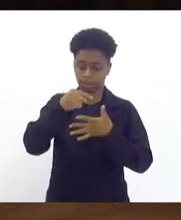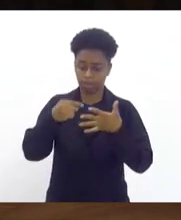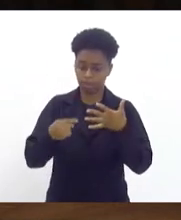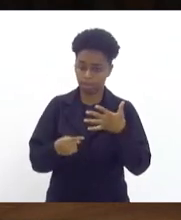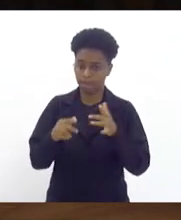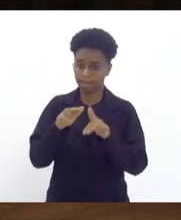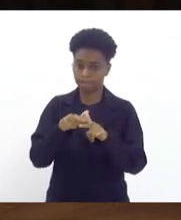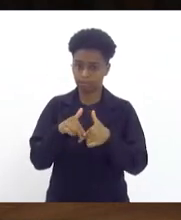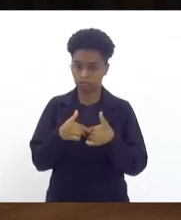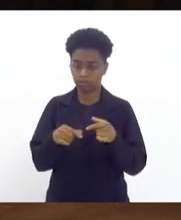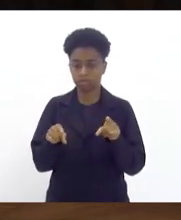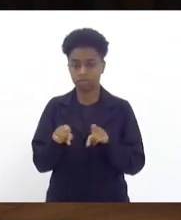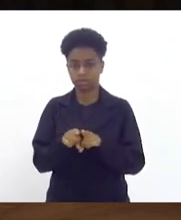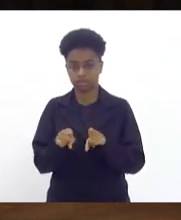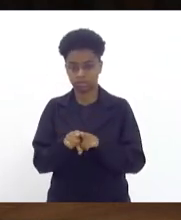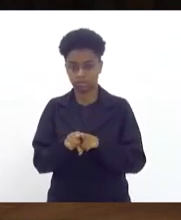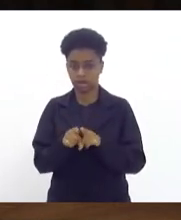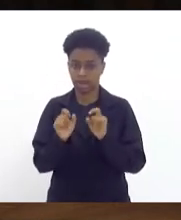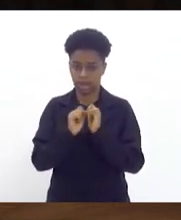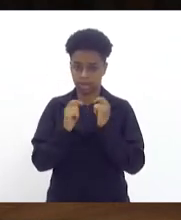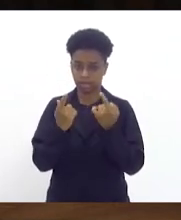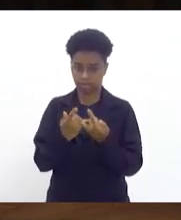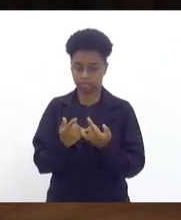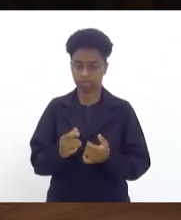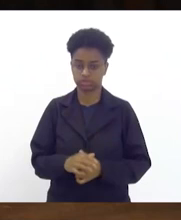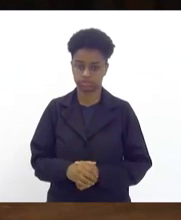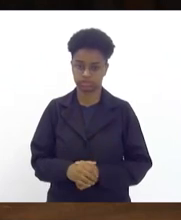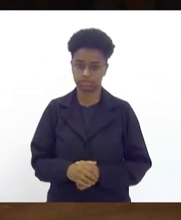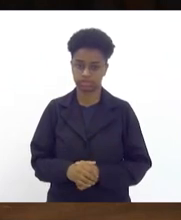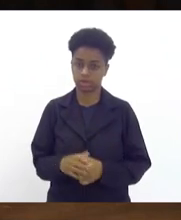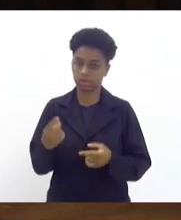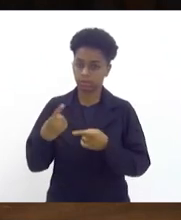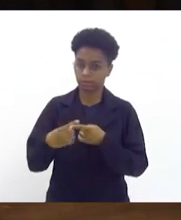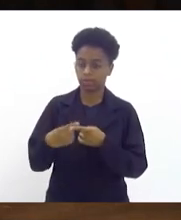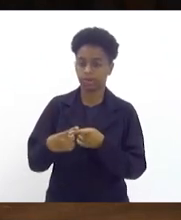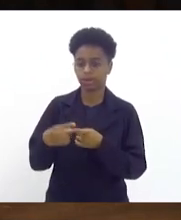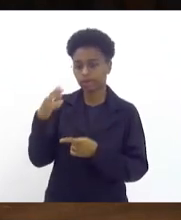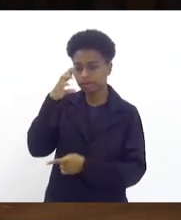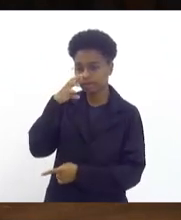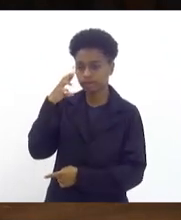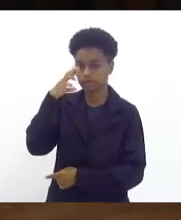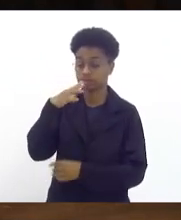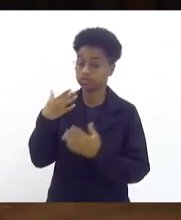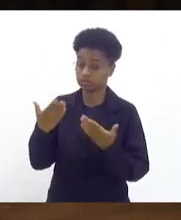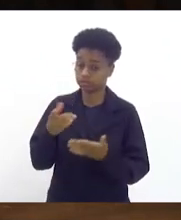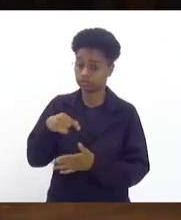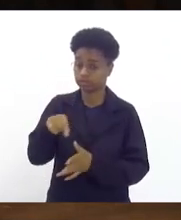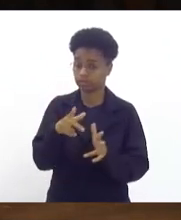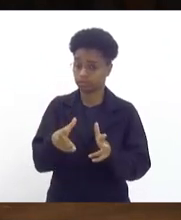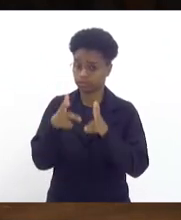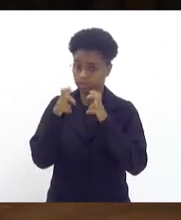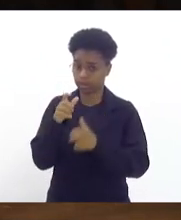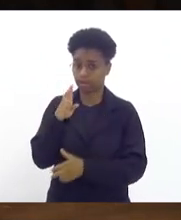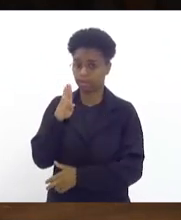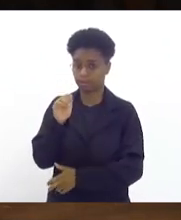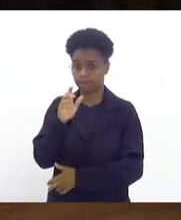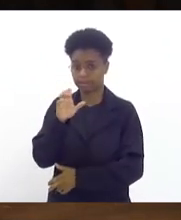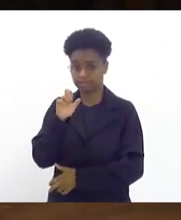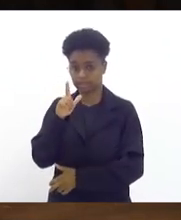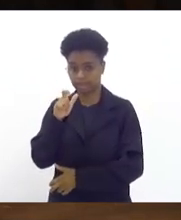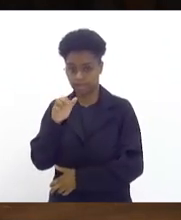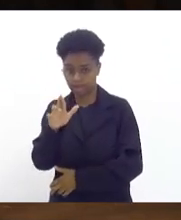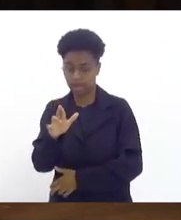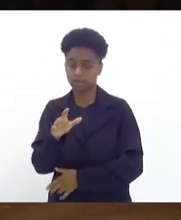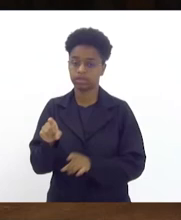também a alerj que está fiscalizando Então veja aqui na gestão do presidente Bacelar junto com a nova mesa